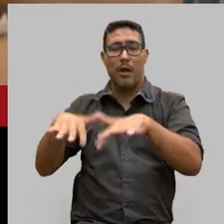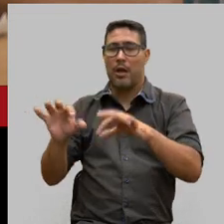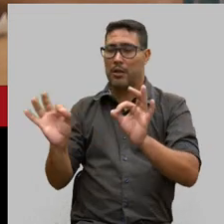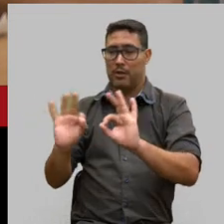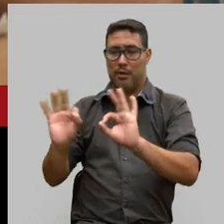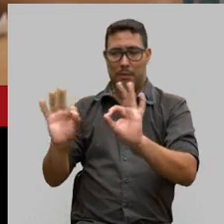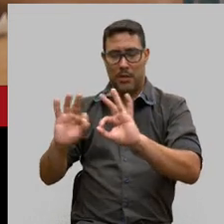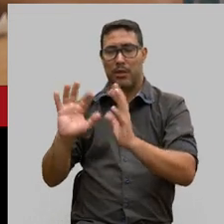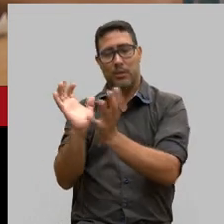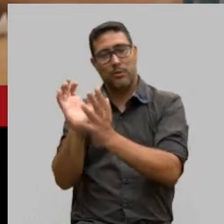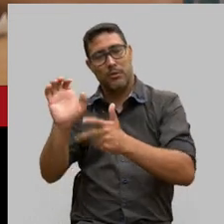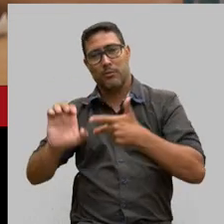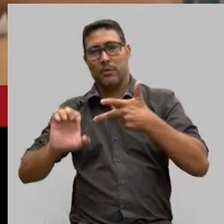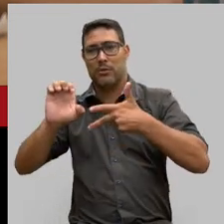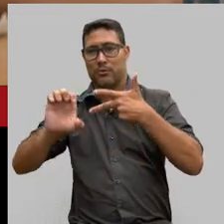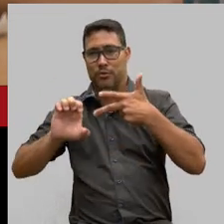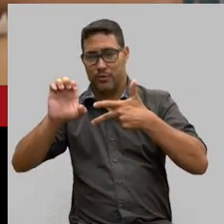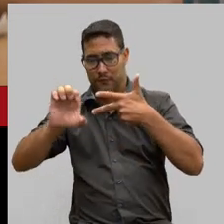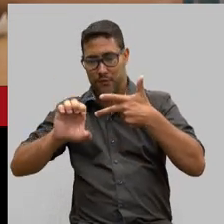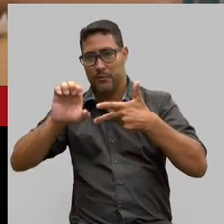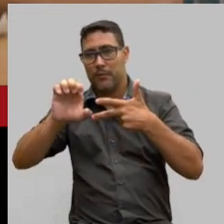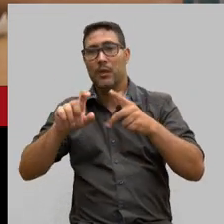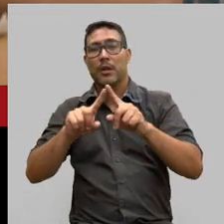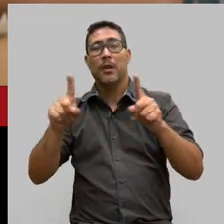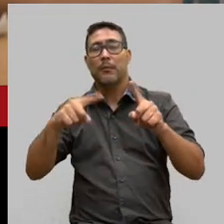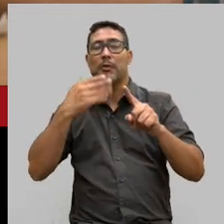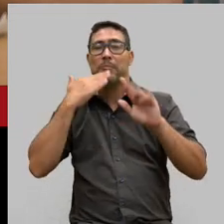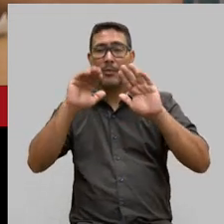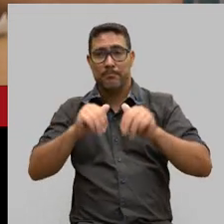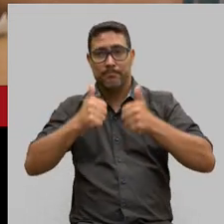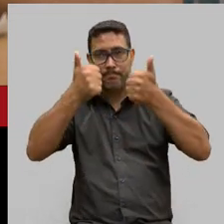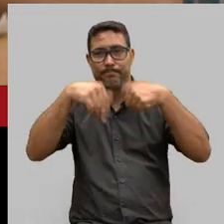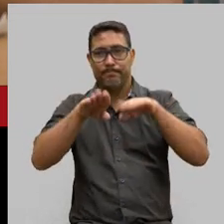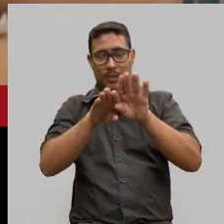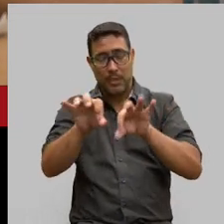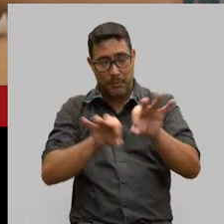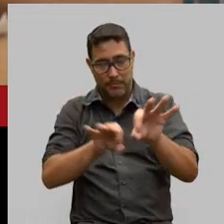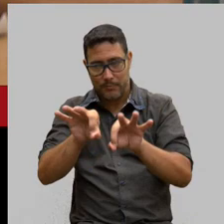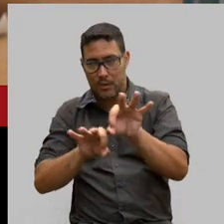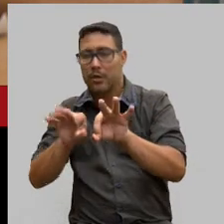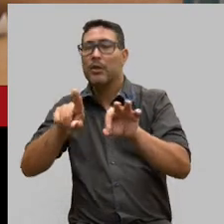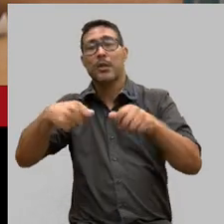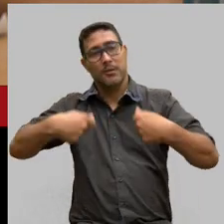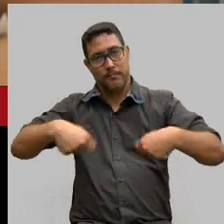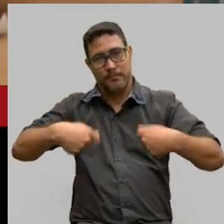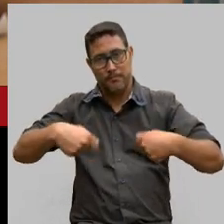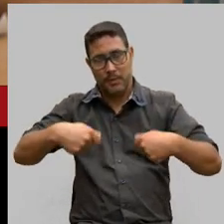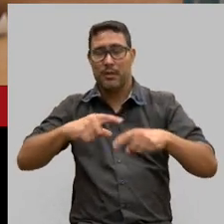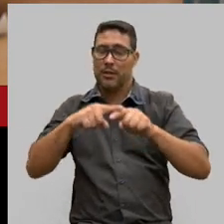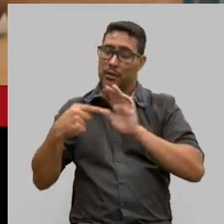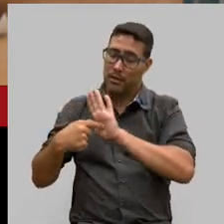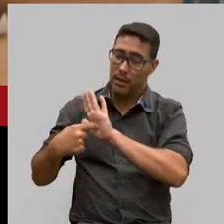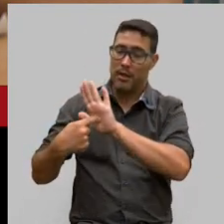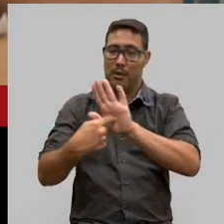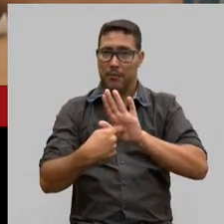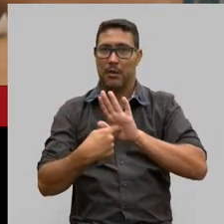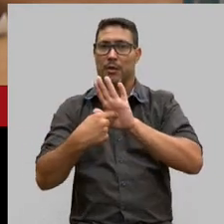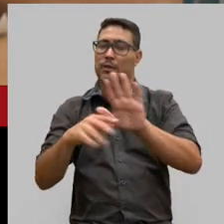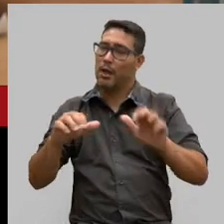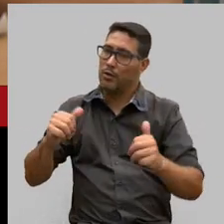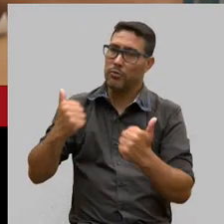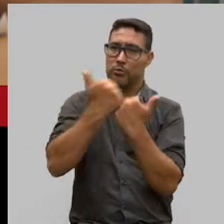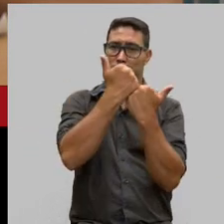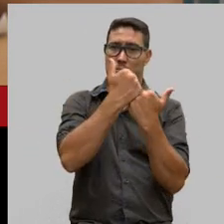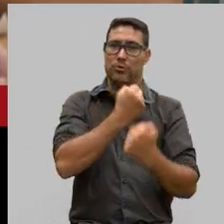Poder Executivo para proceder à adequações que julgamos necessárias apresentamos o substitutivo